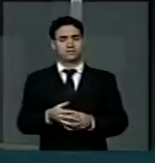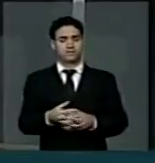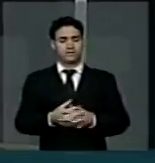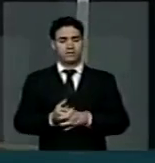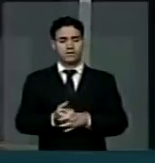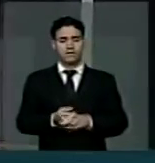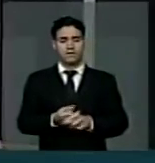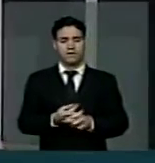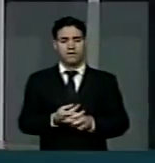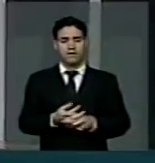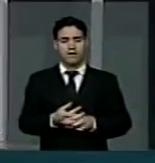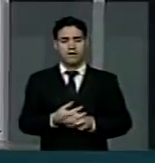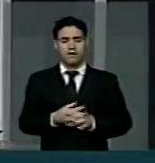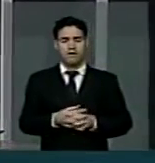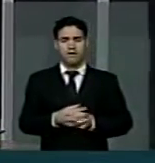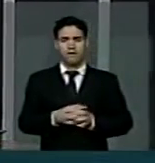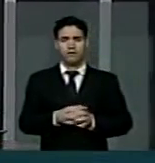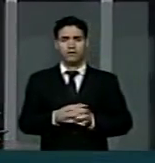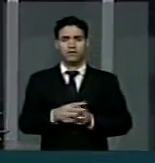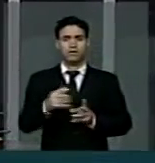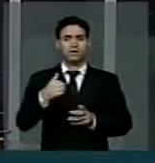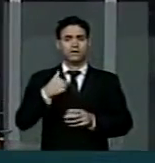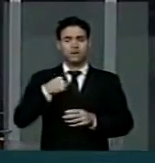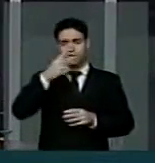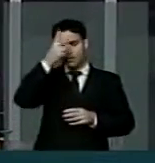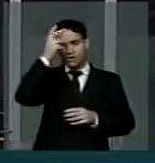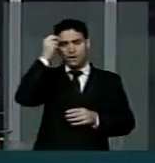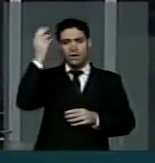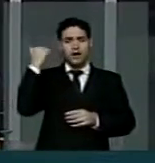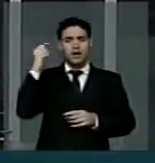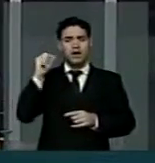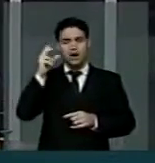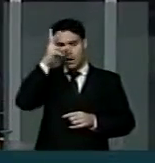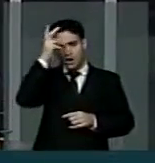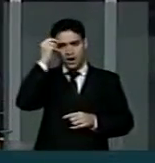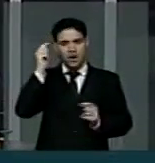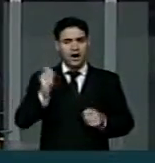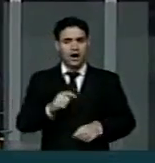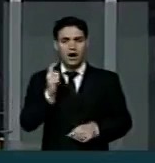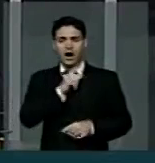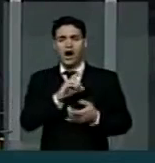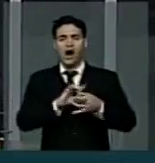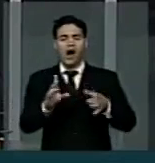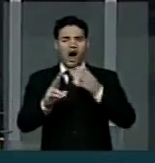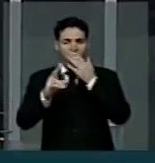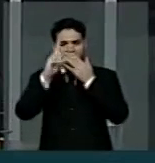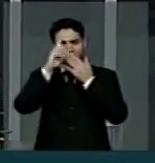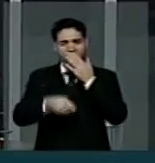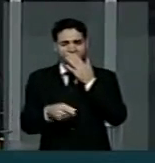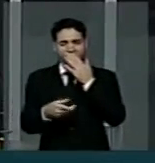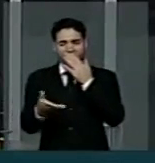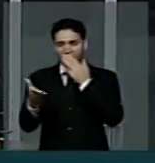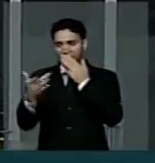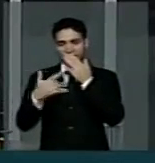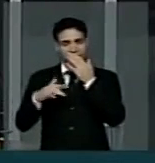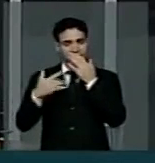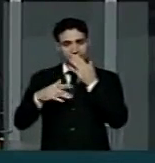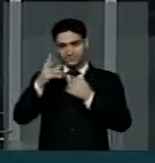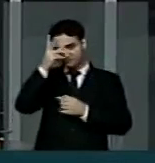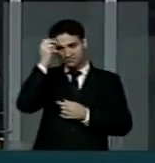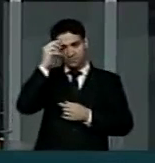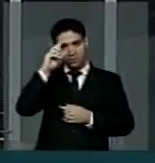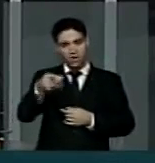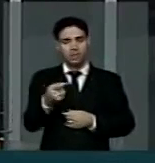Eu sempre digo, eu fui prefeito na época que prefeito mandava. Hoje os coitados dos prefeitos mandam um